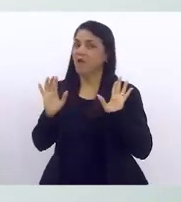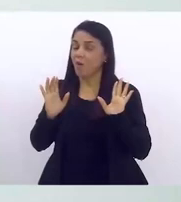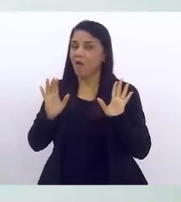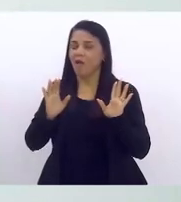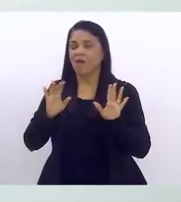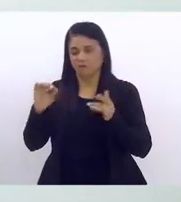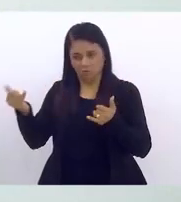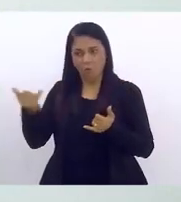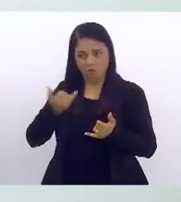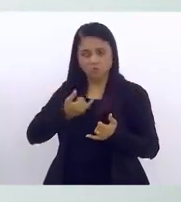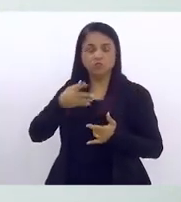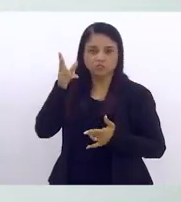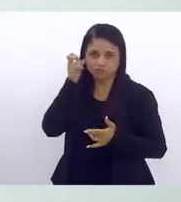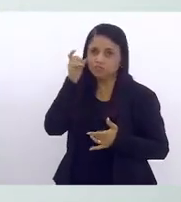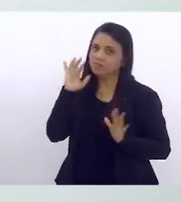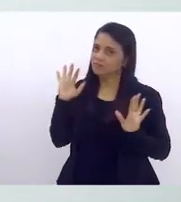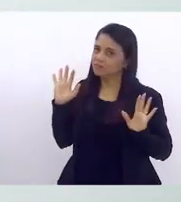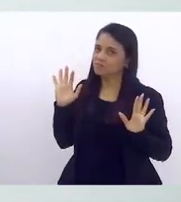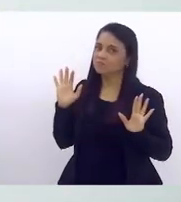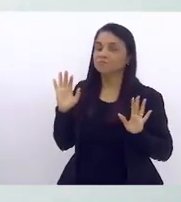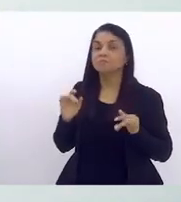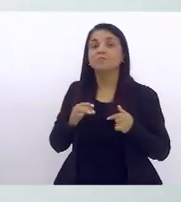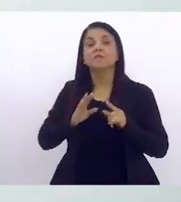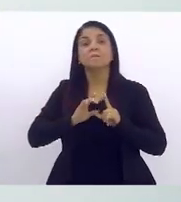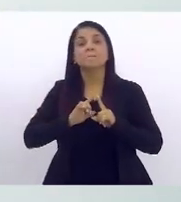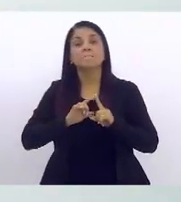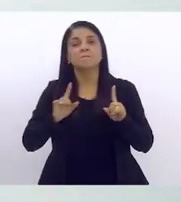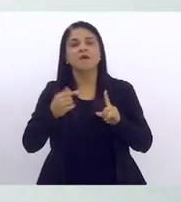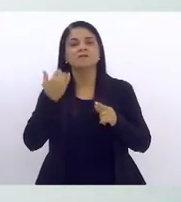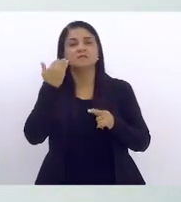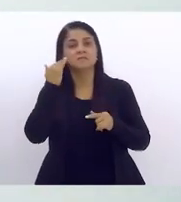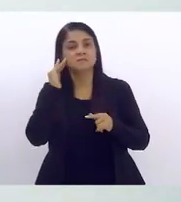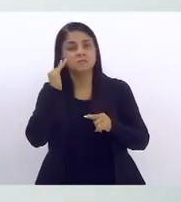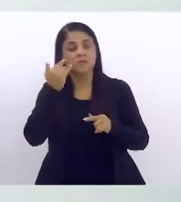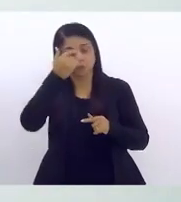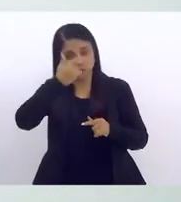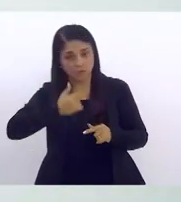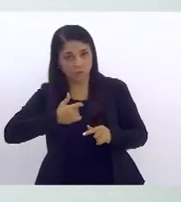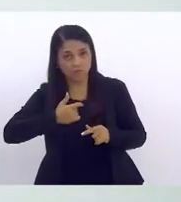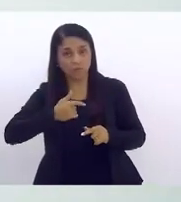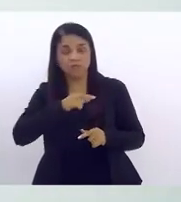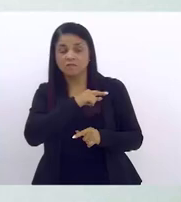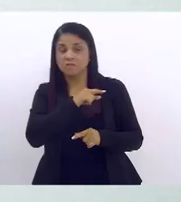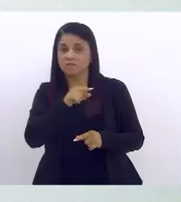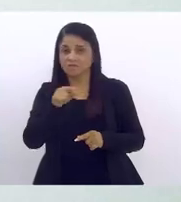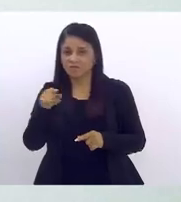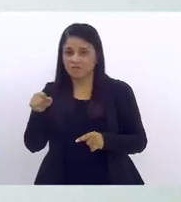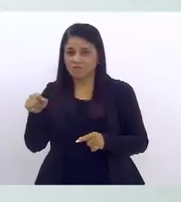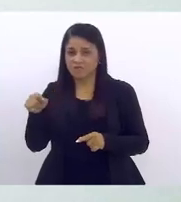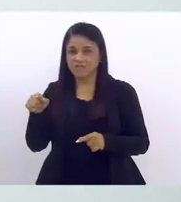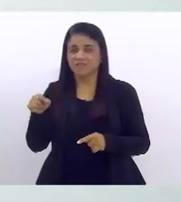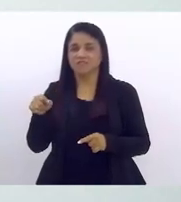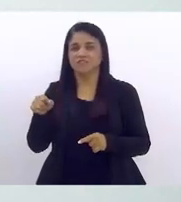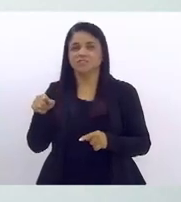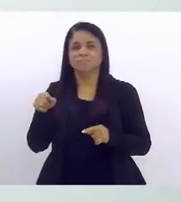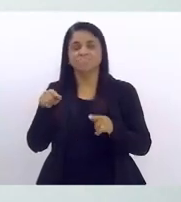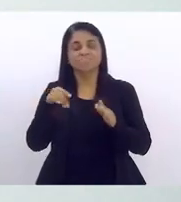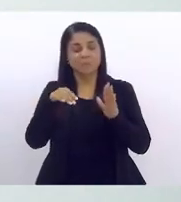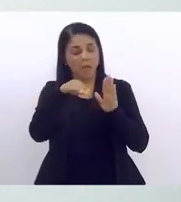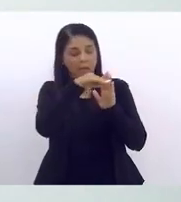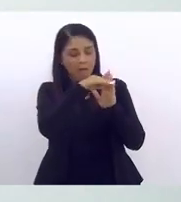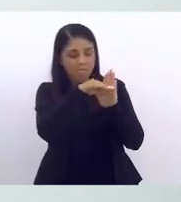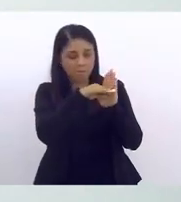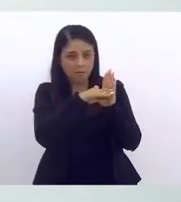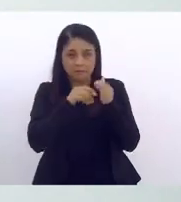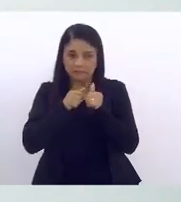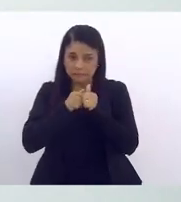tá? Mas eu entendo que vocês... eu acho que quem tem a pauta é que segue a pauta,